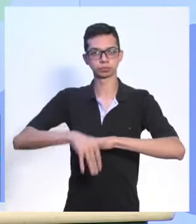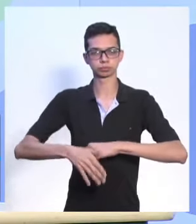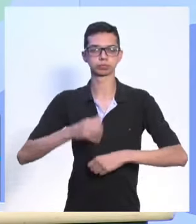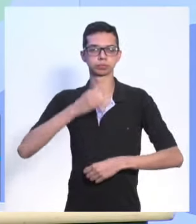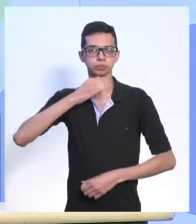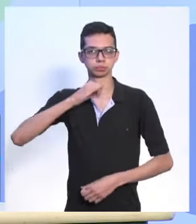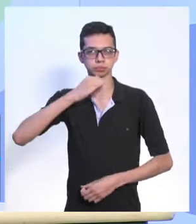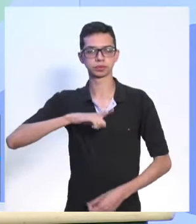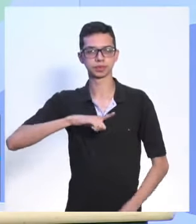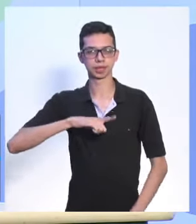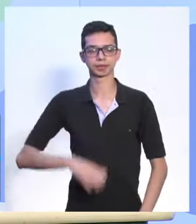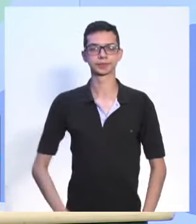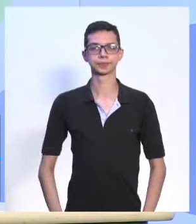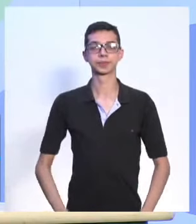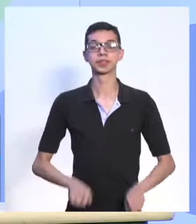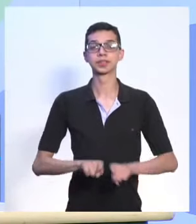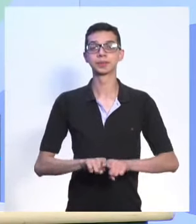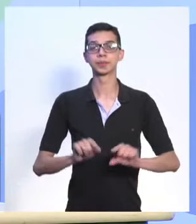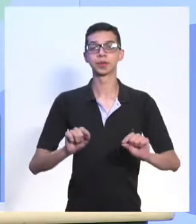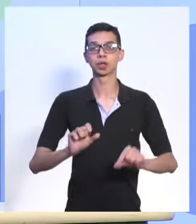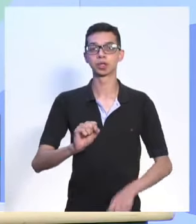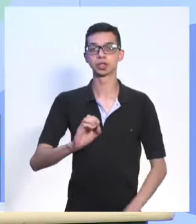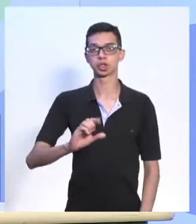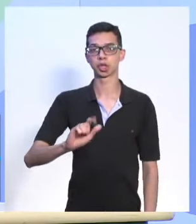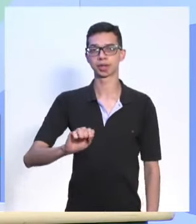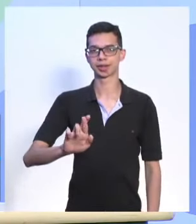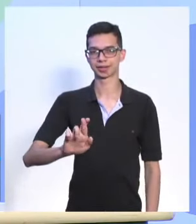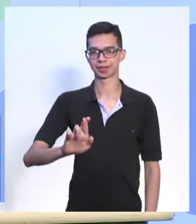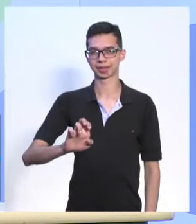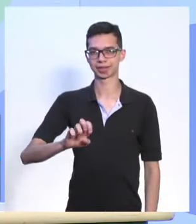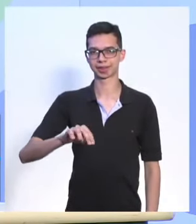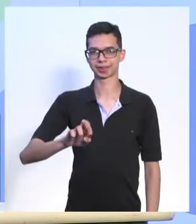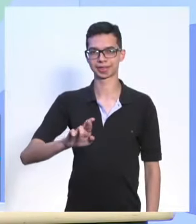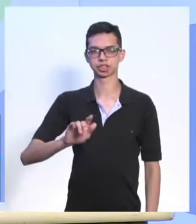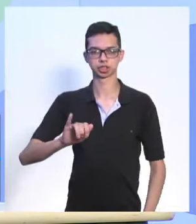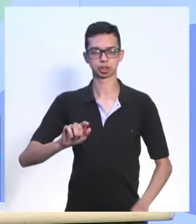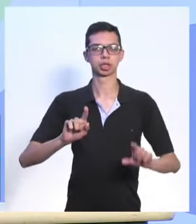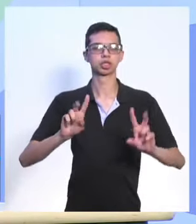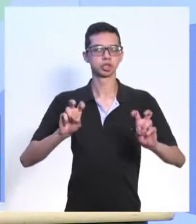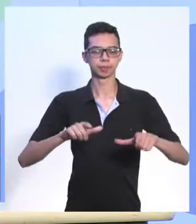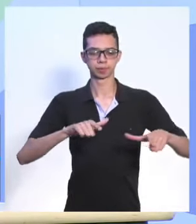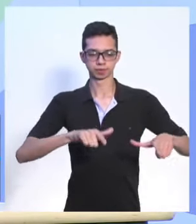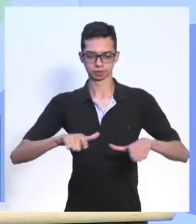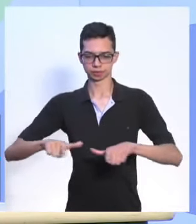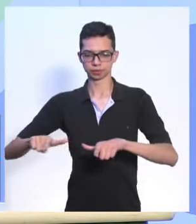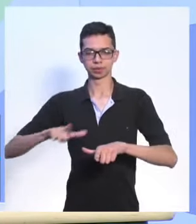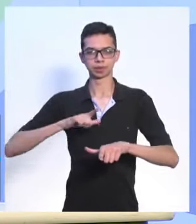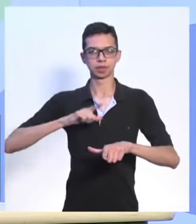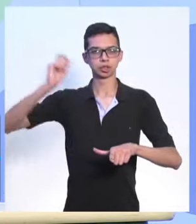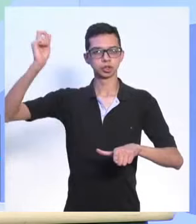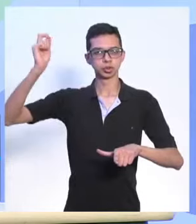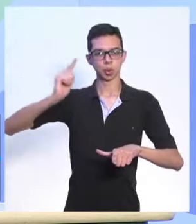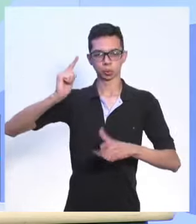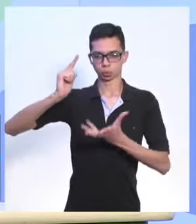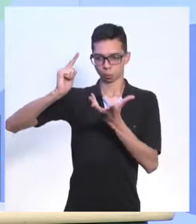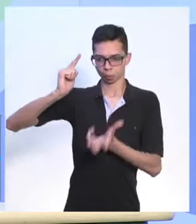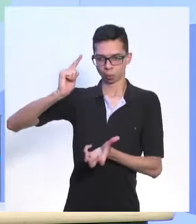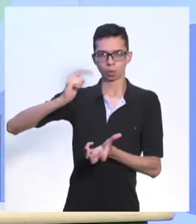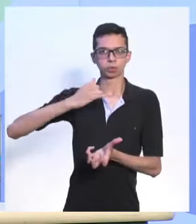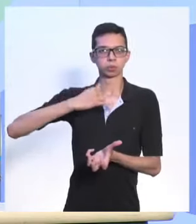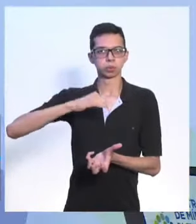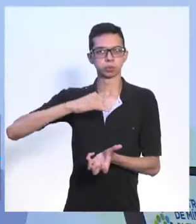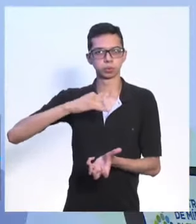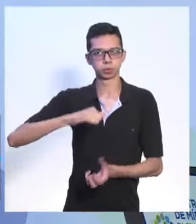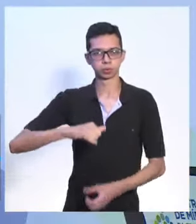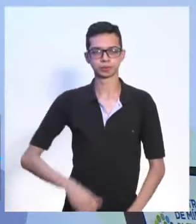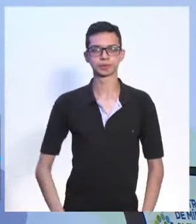E solar and wind energy, acho que respondeu a segunda. Legal. E a Pro Maria respondeu, the teacher is a dam of water. All